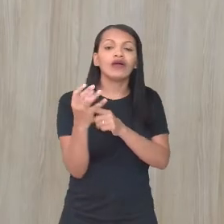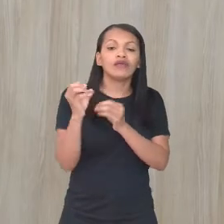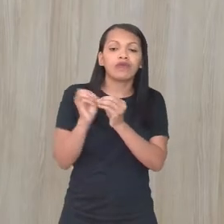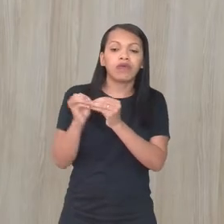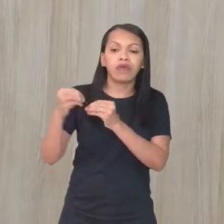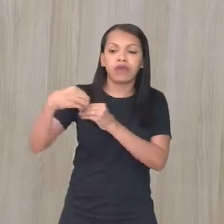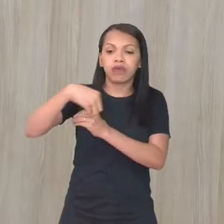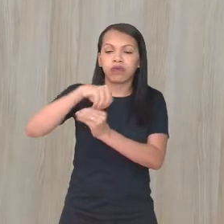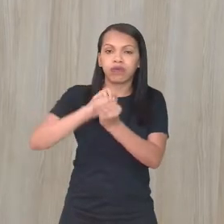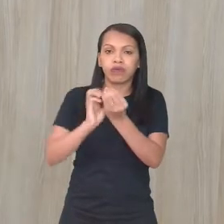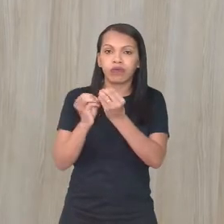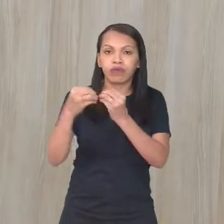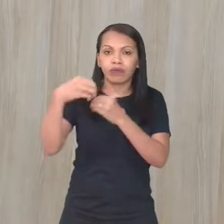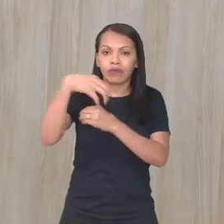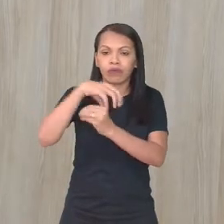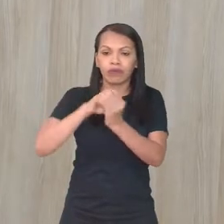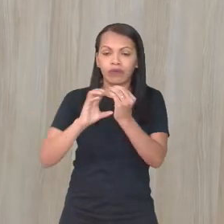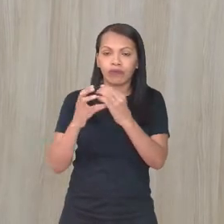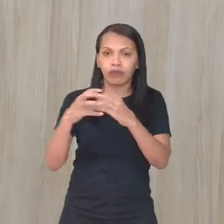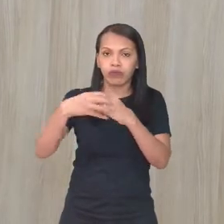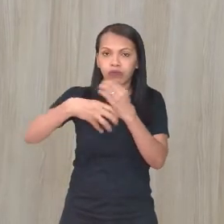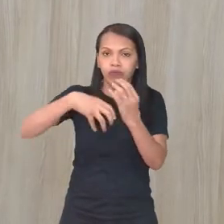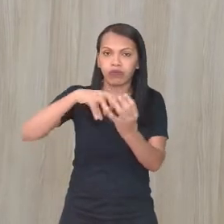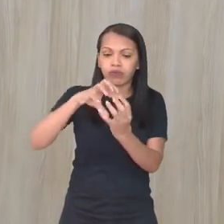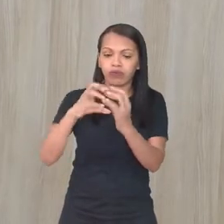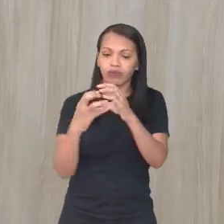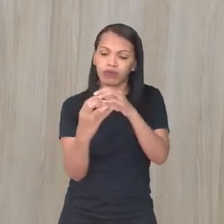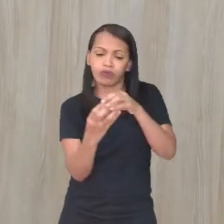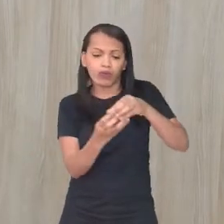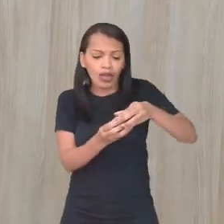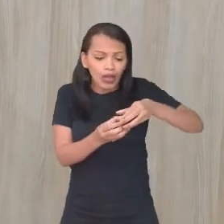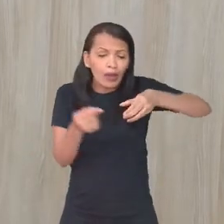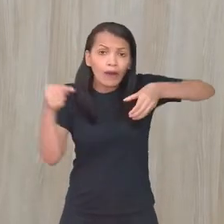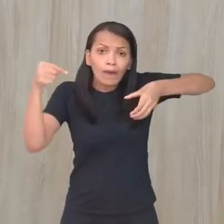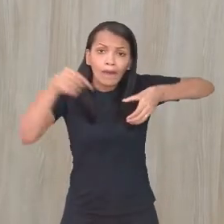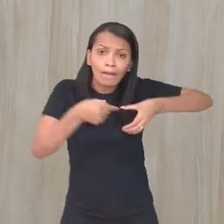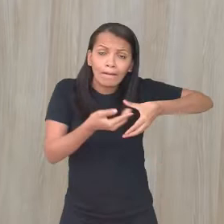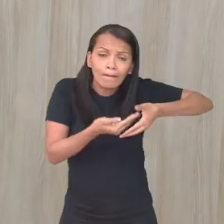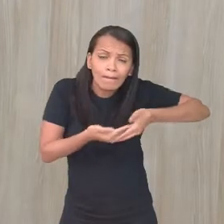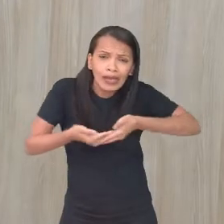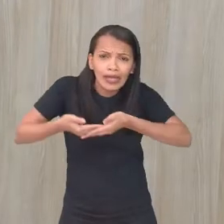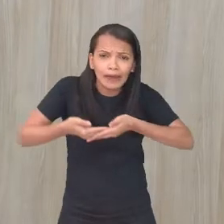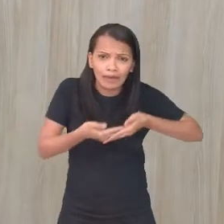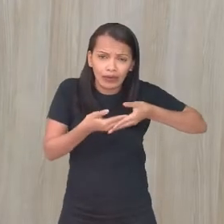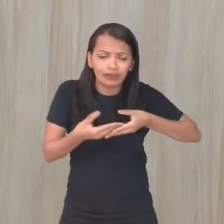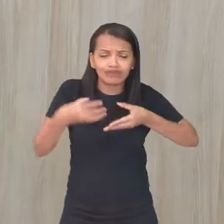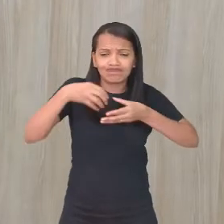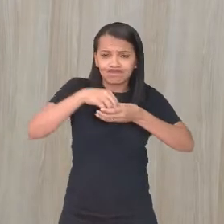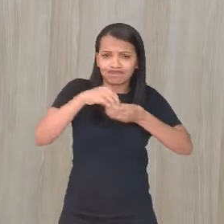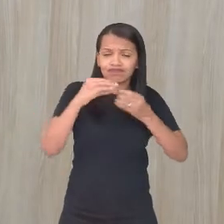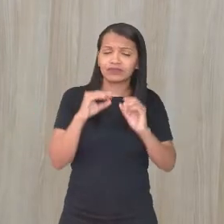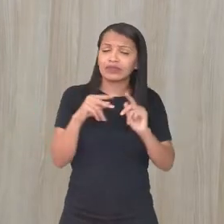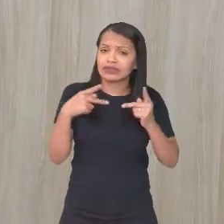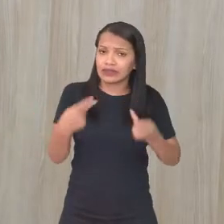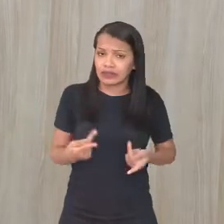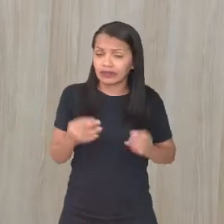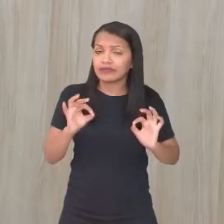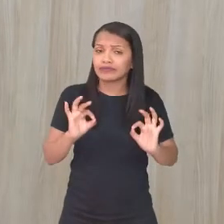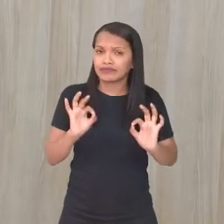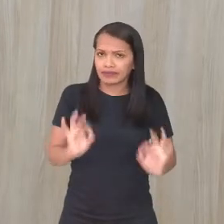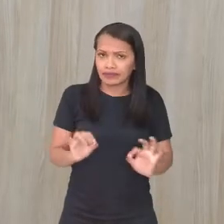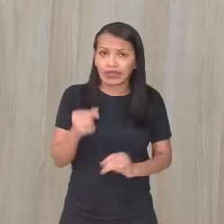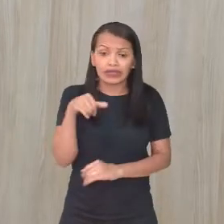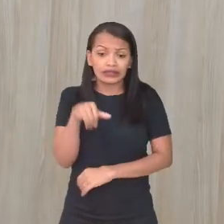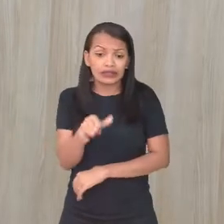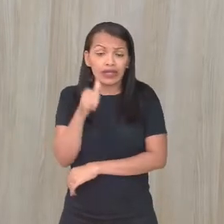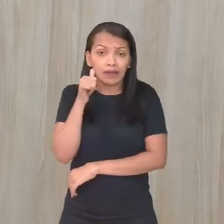nova vida. Ele é responsável por, durante semanas, poder produzir outro ser humano, certo? Se a